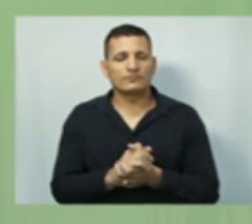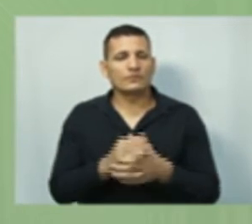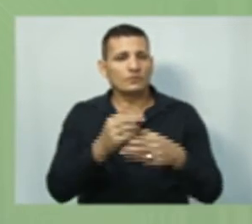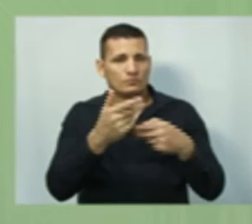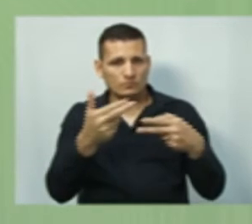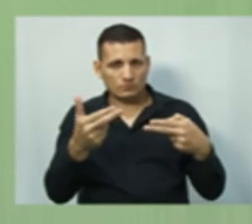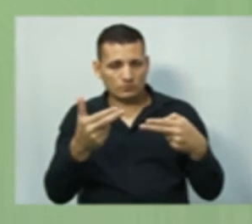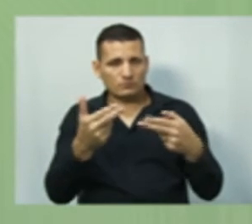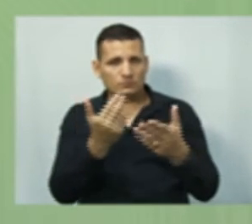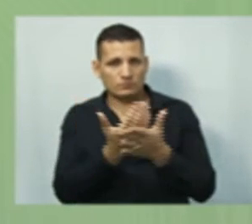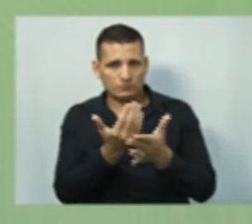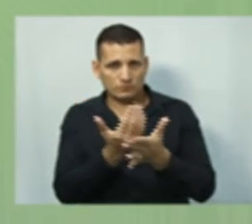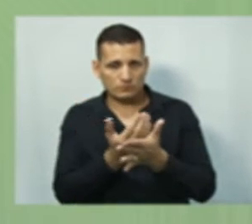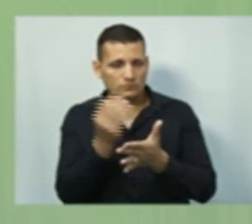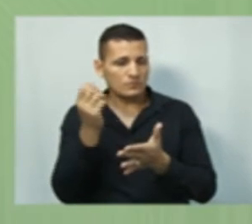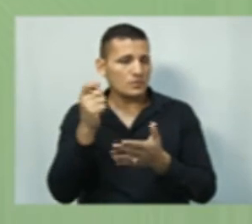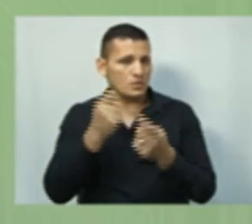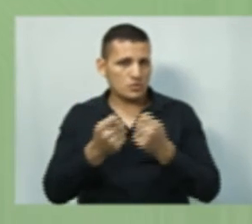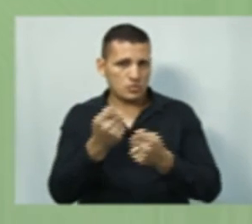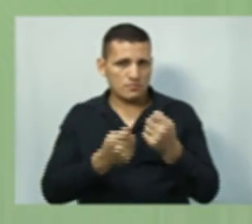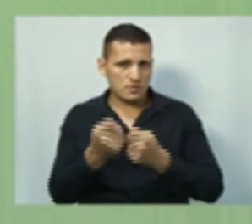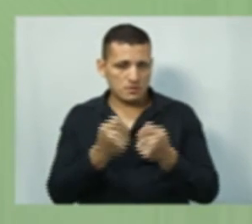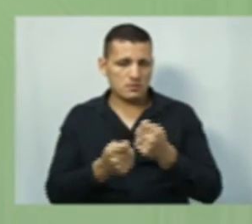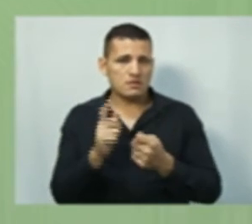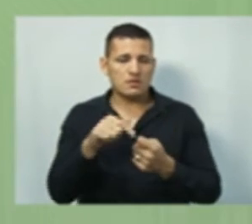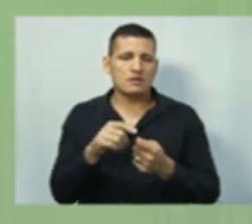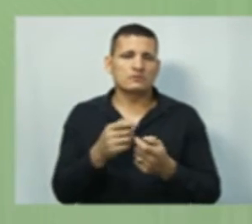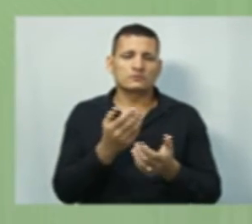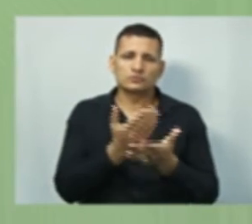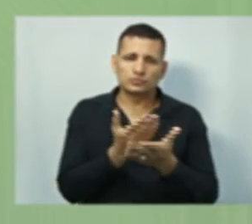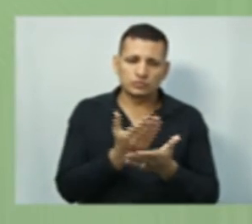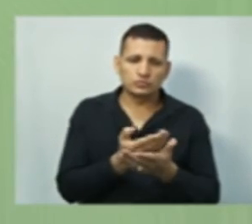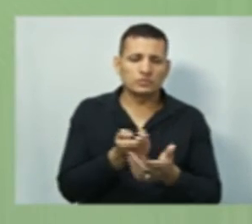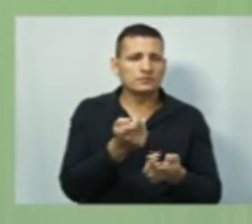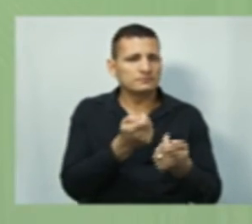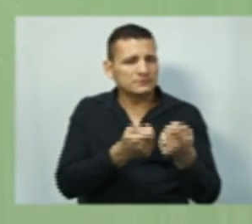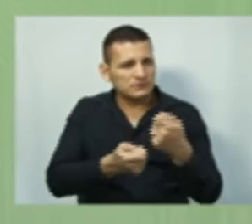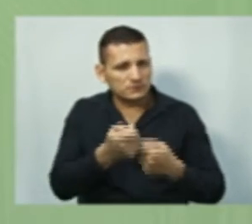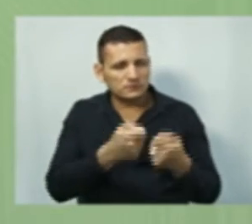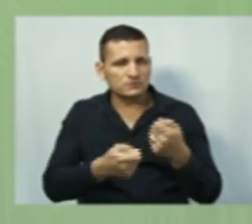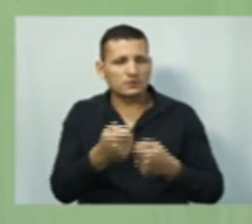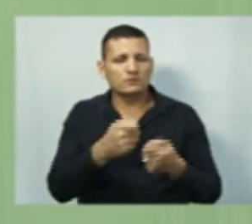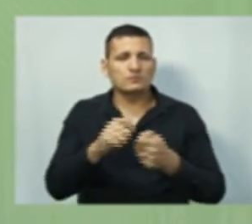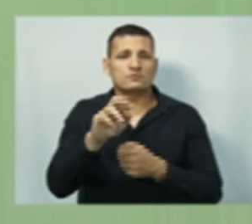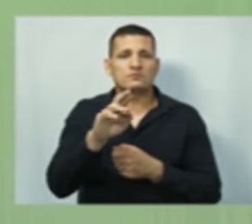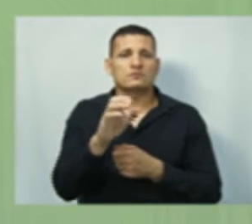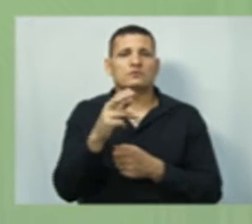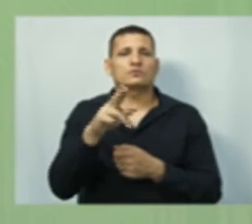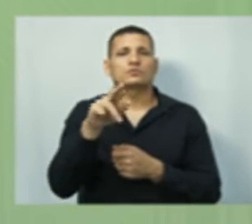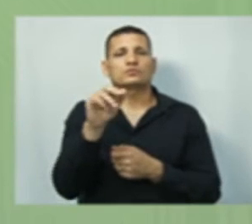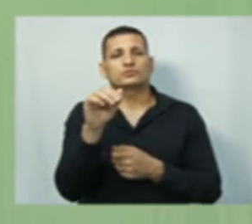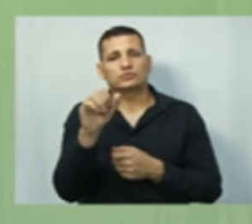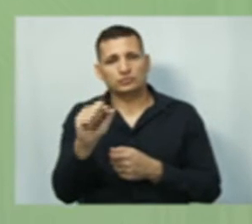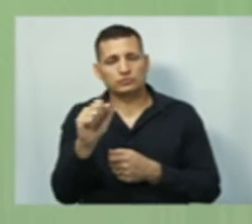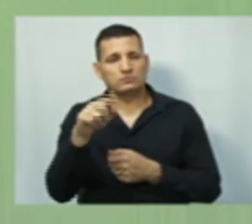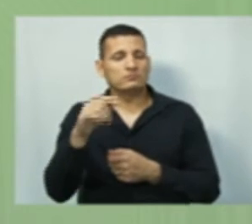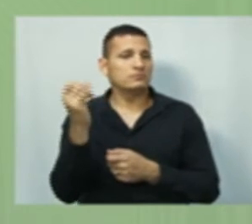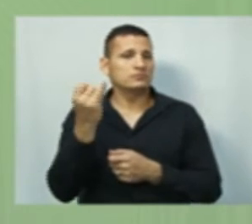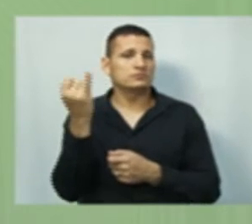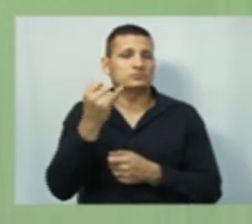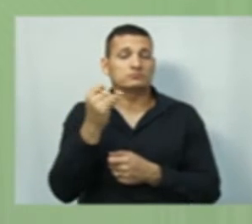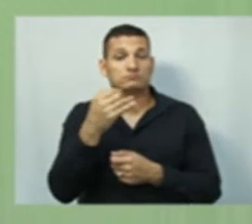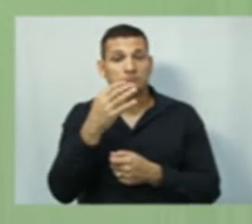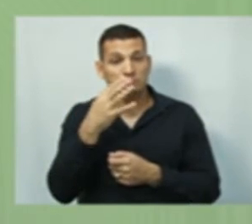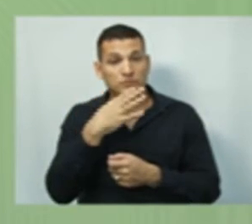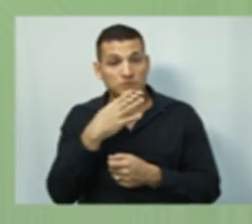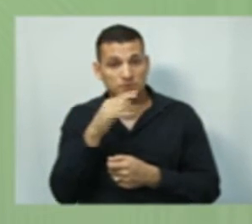economia, portanto, o estudo e a administração da escassez dos recursos produtivos. É importante compreender essas palavras, elas são um pouquinho difíceis, a